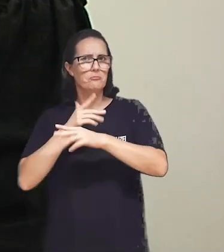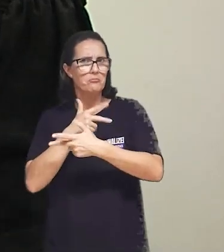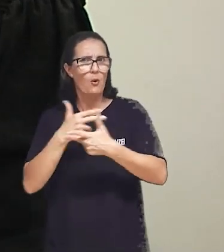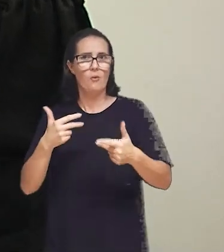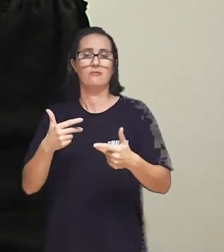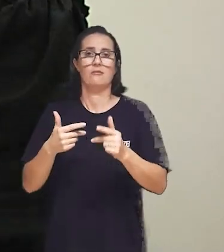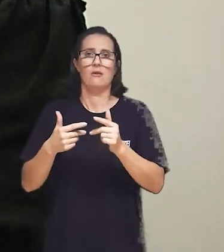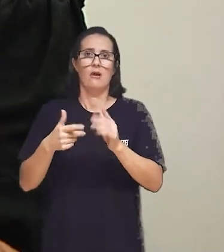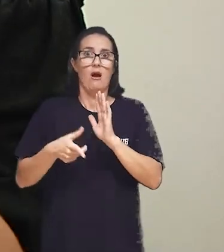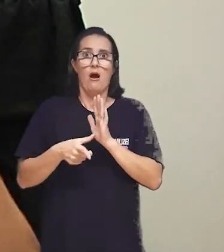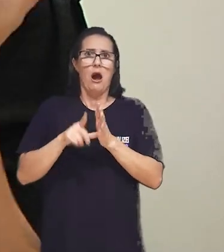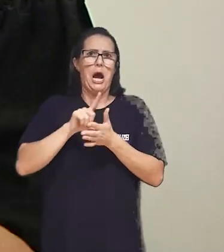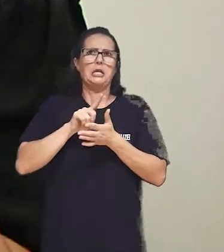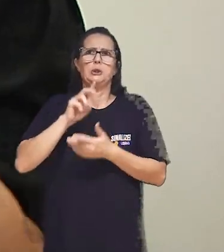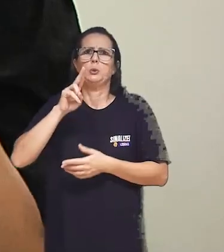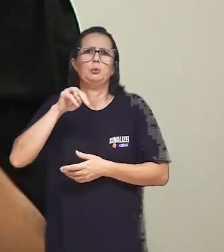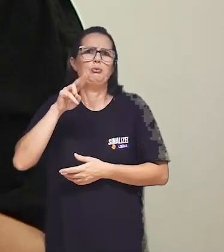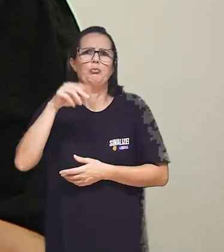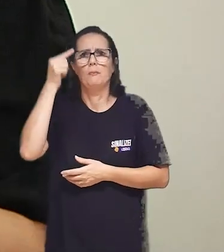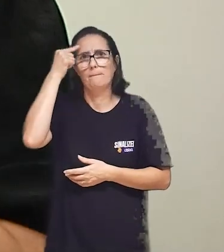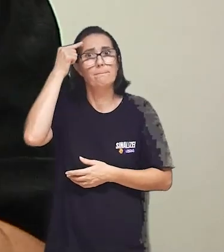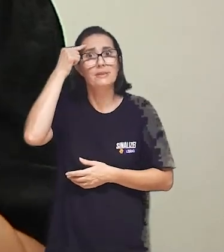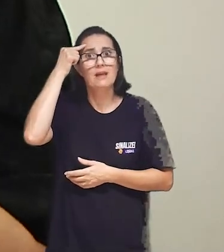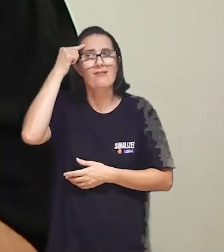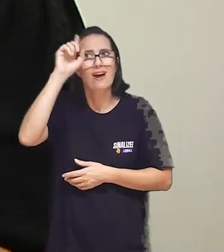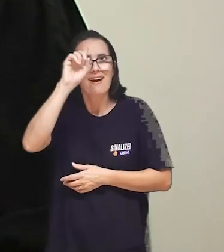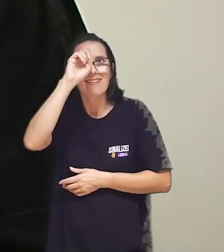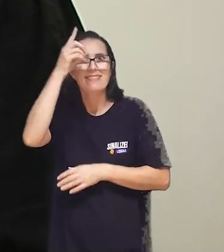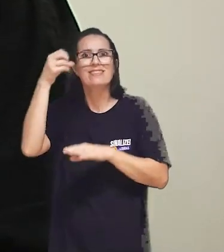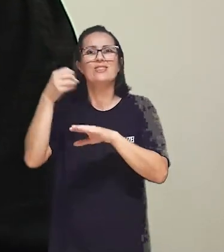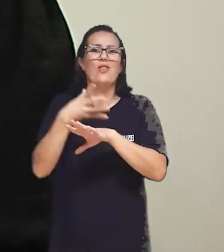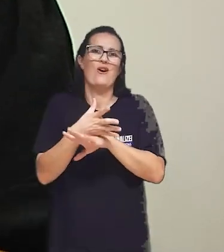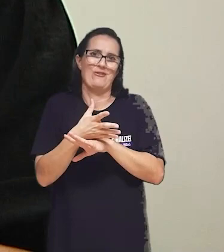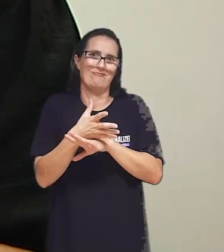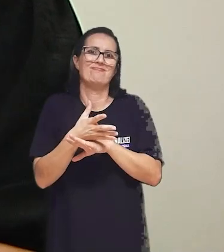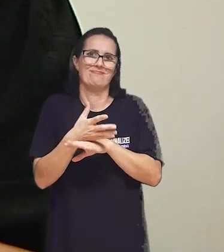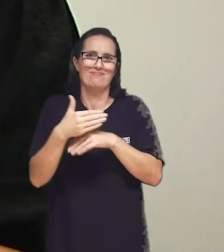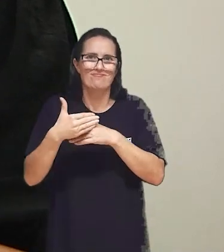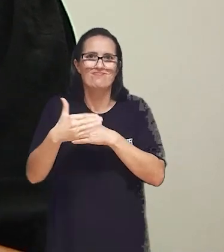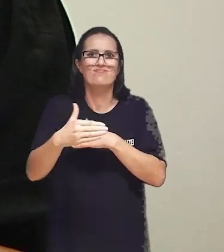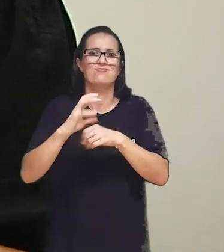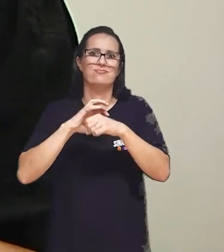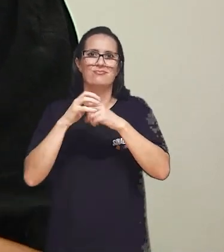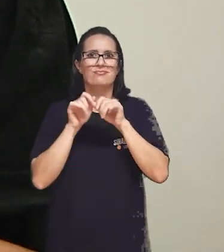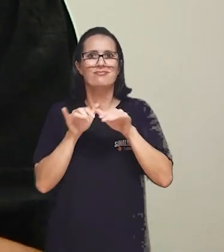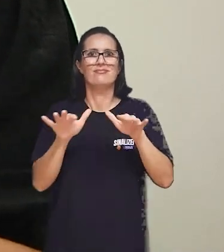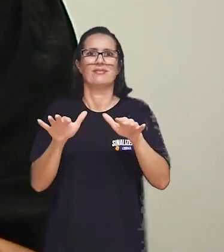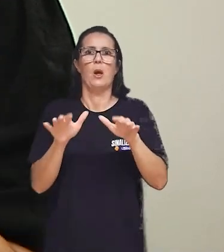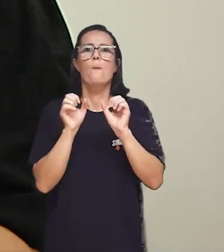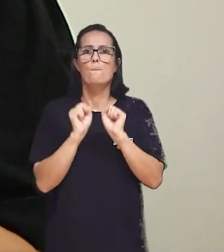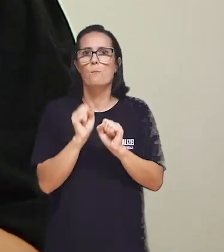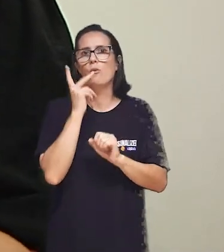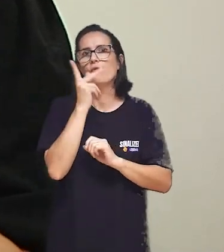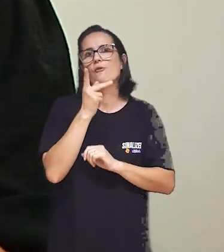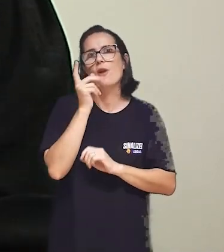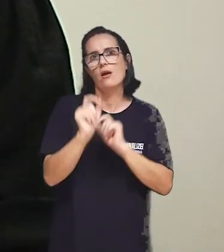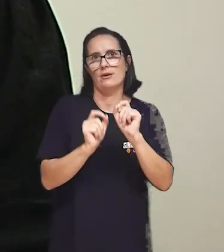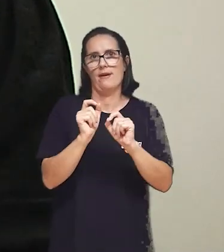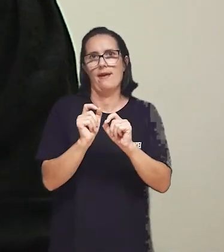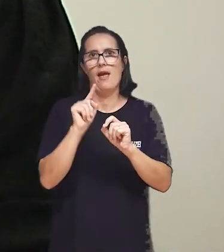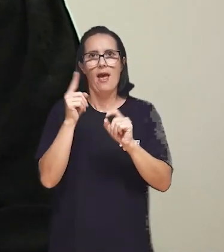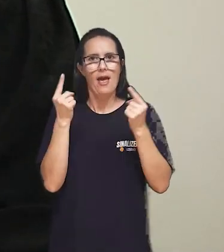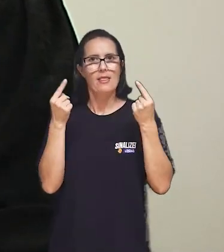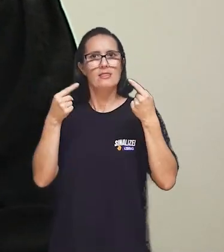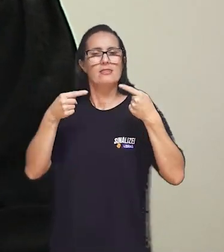então nem pensávamos, porque era tudo muito novo. Então, a gente pode dizer que foi